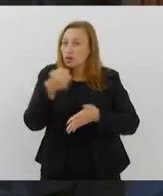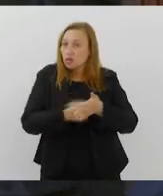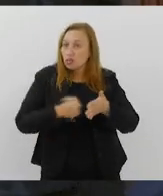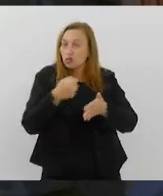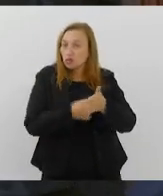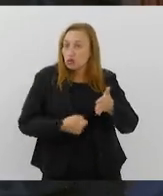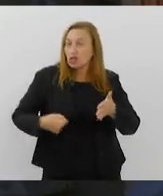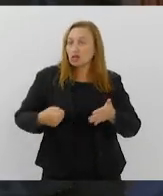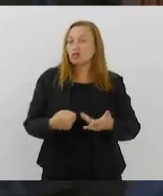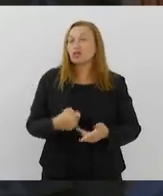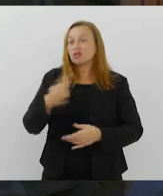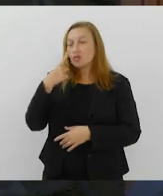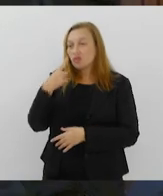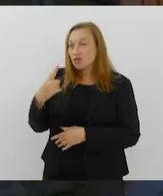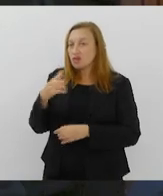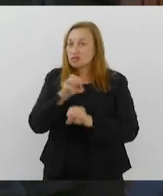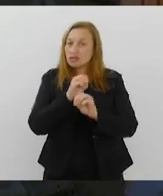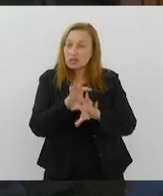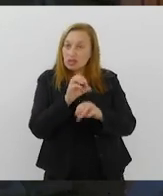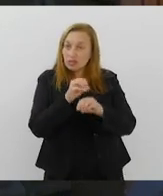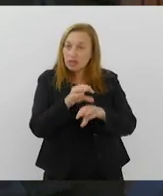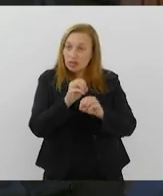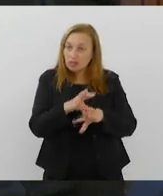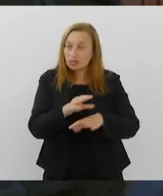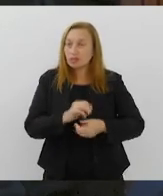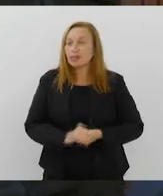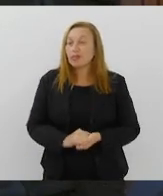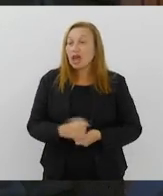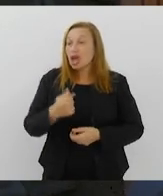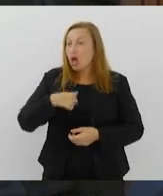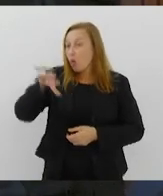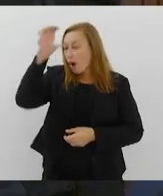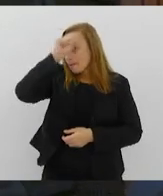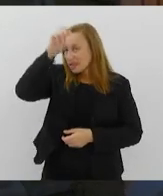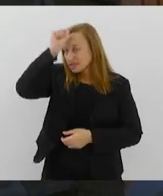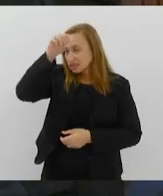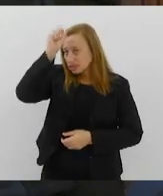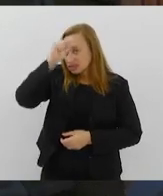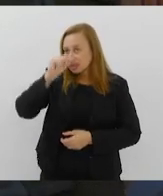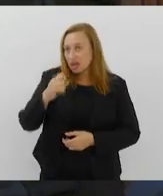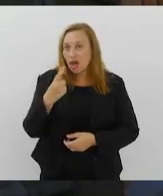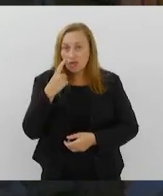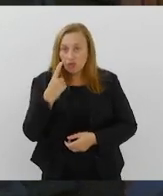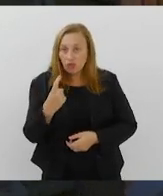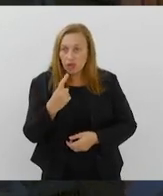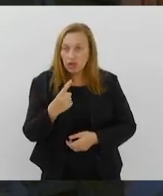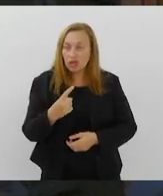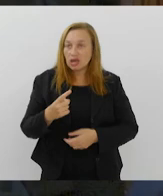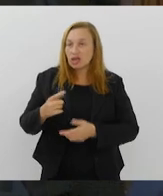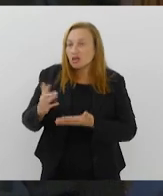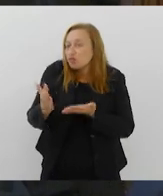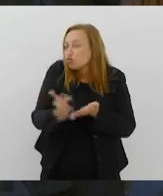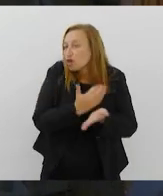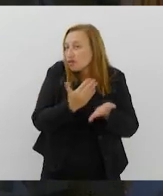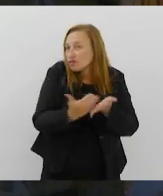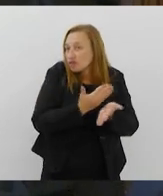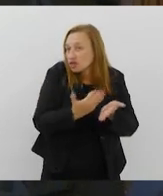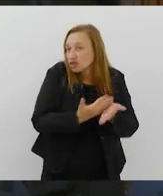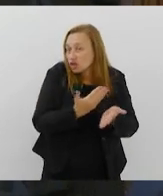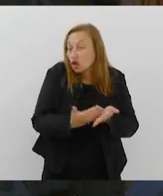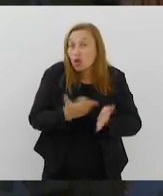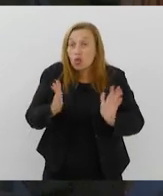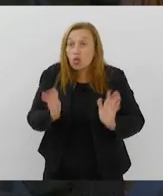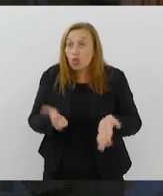assistia suas aulas, que eu aprendi a ver através de revistas. E hoje é um